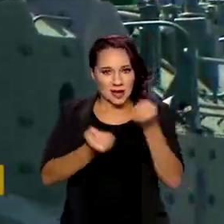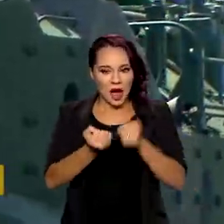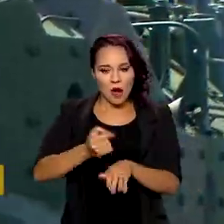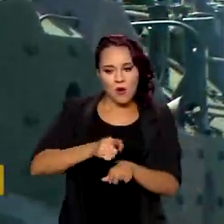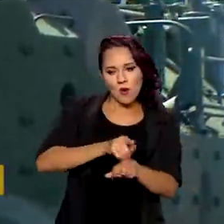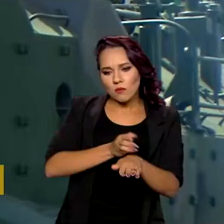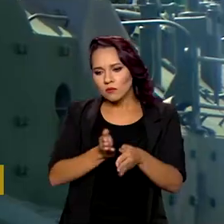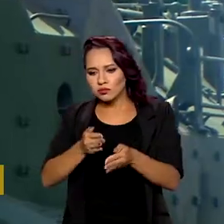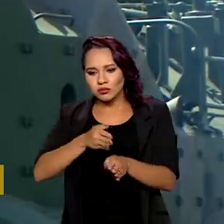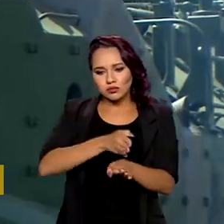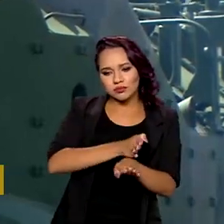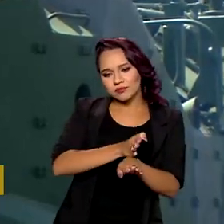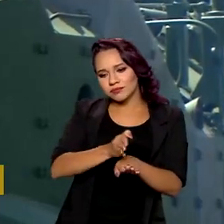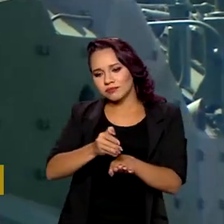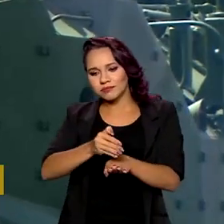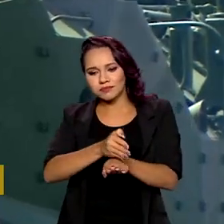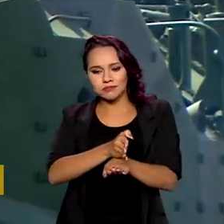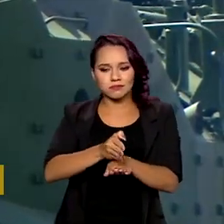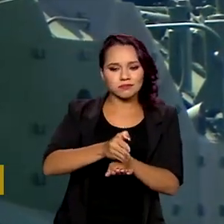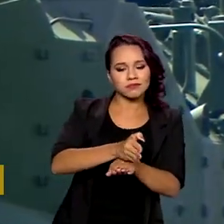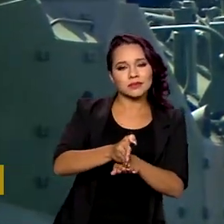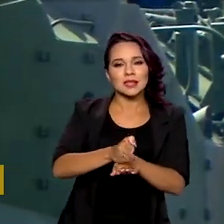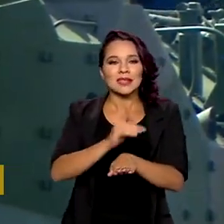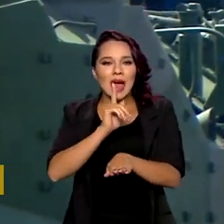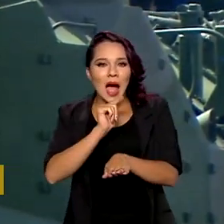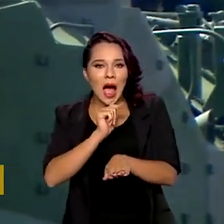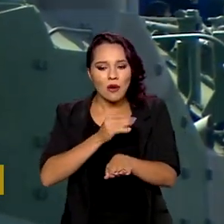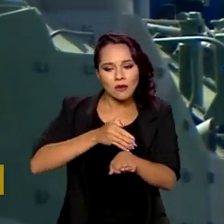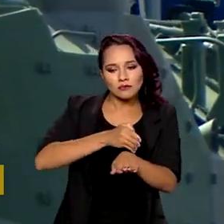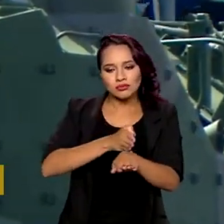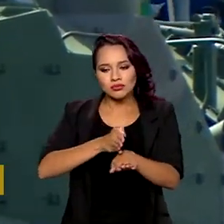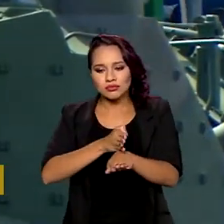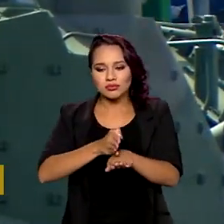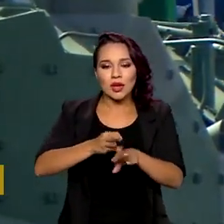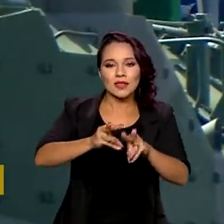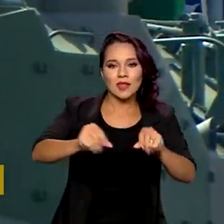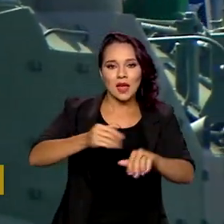essa transição da água para a terra.